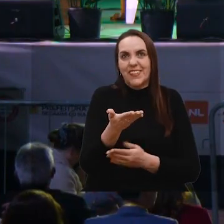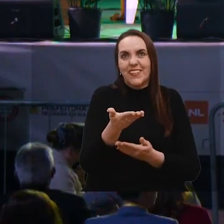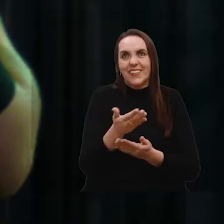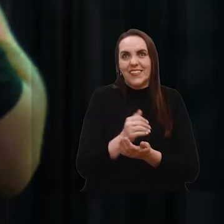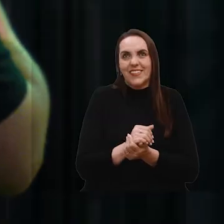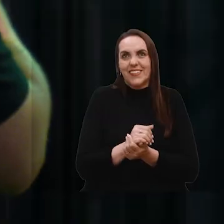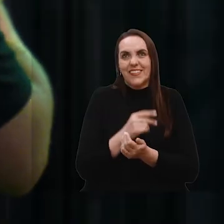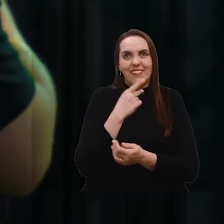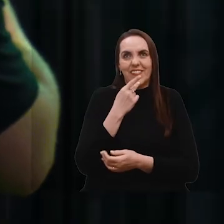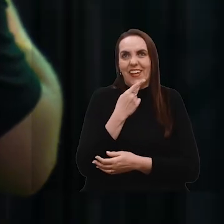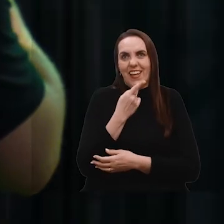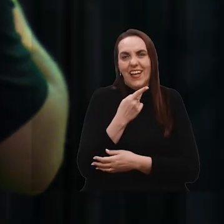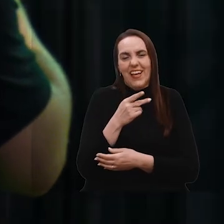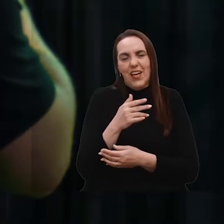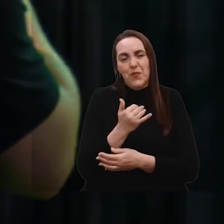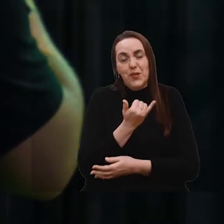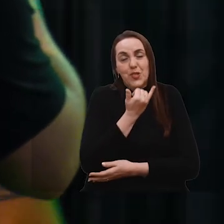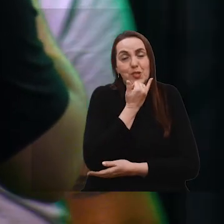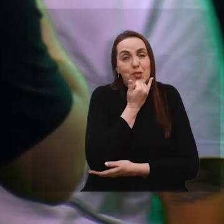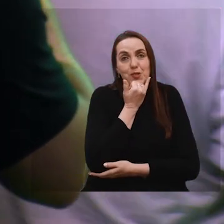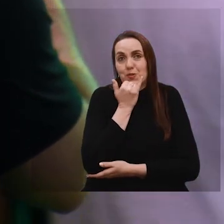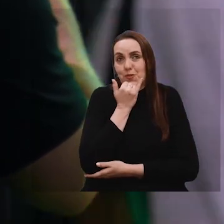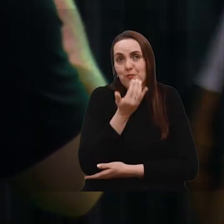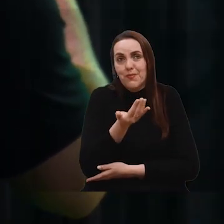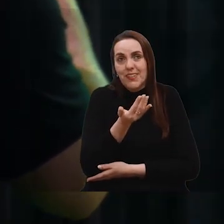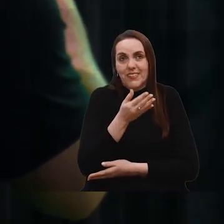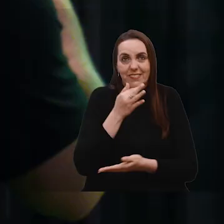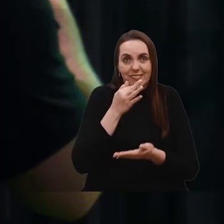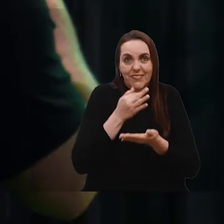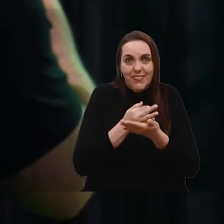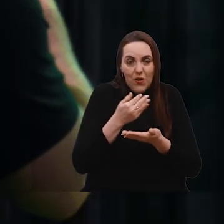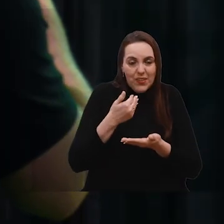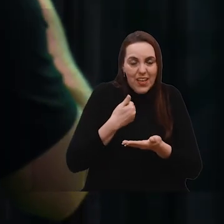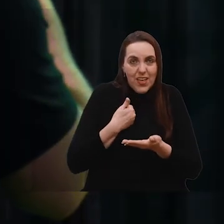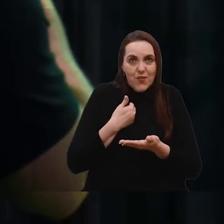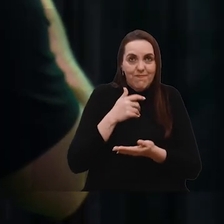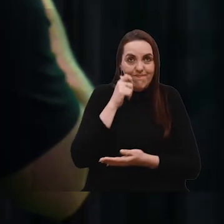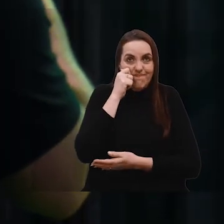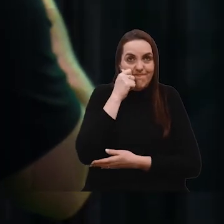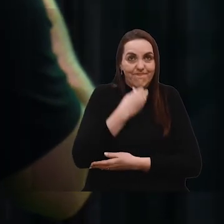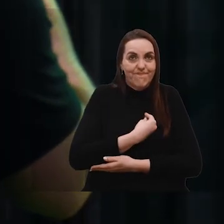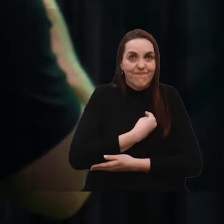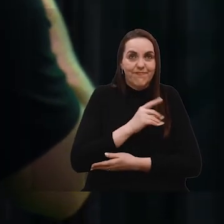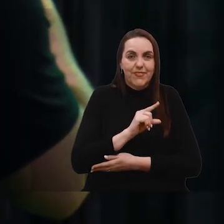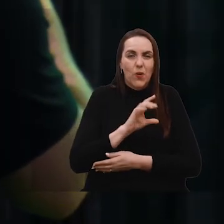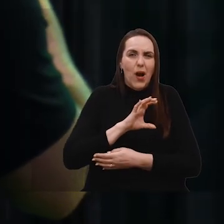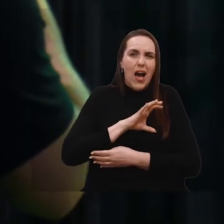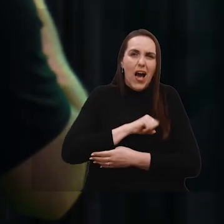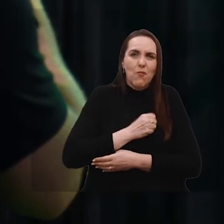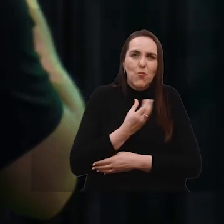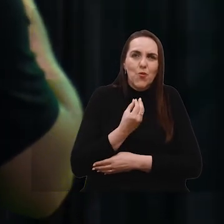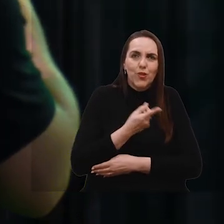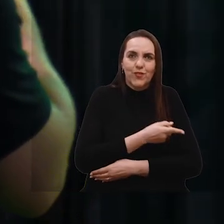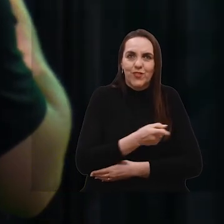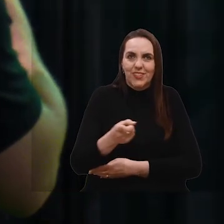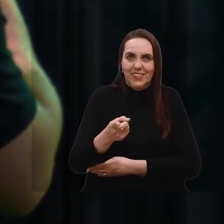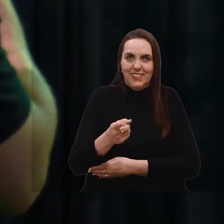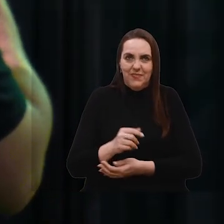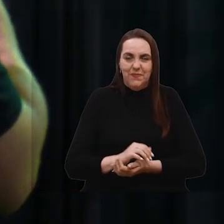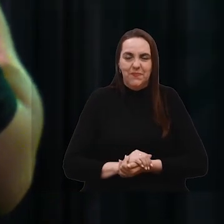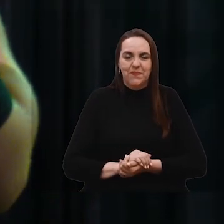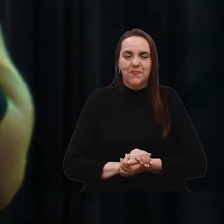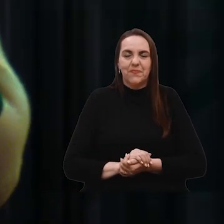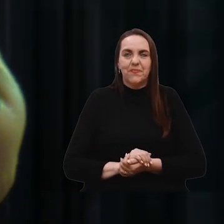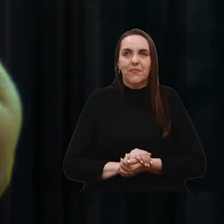então, gurizada, para dizer que eu peço desculpas às vezes por tantas ausências, Sandra também, e que eu amo